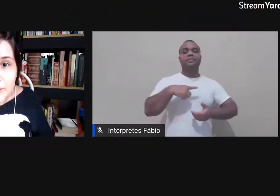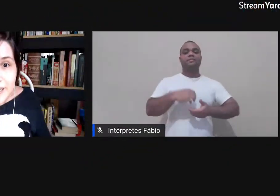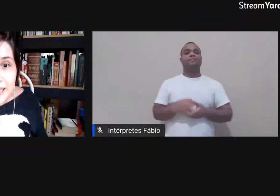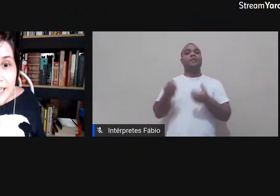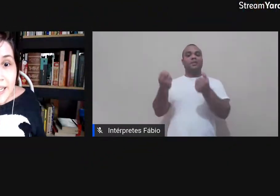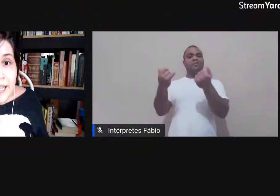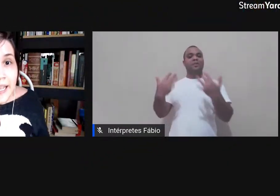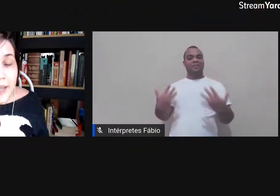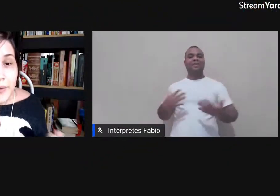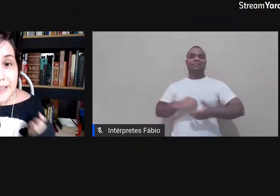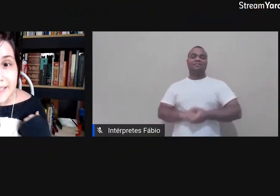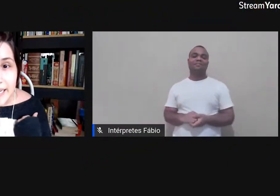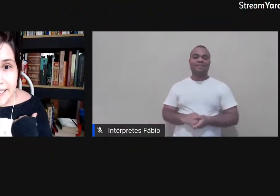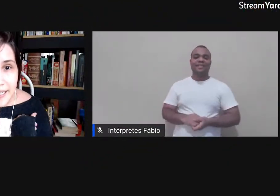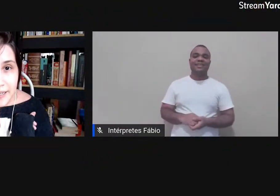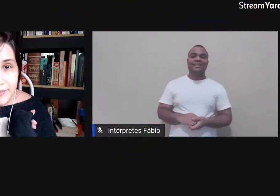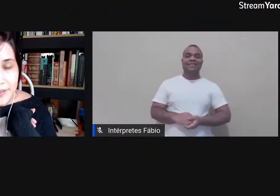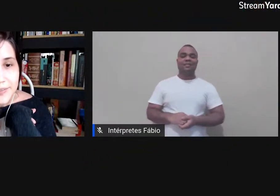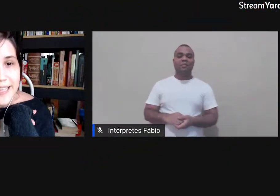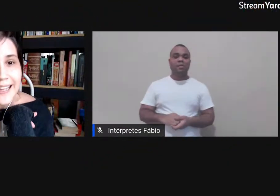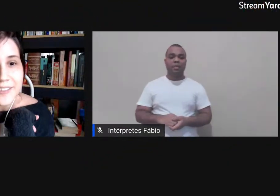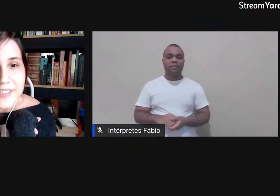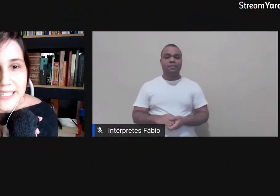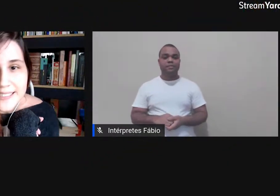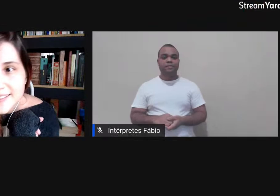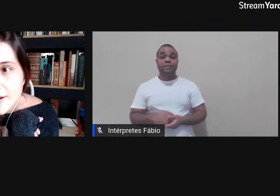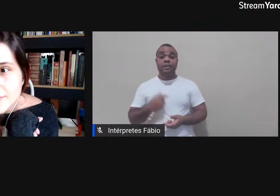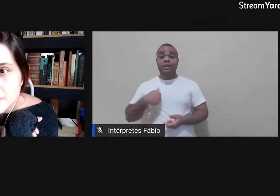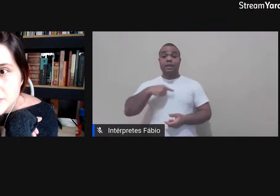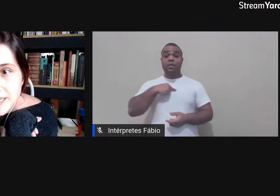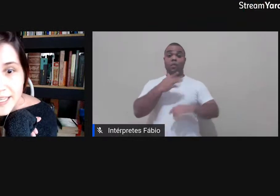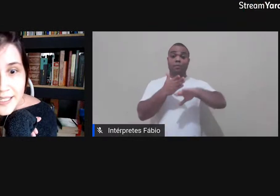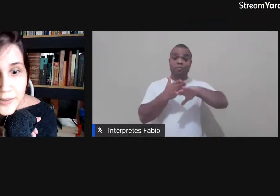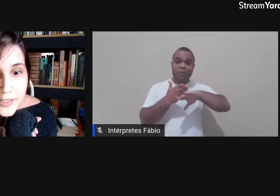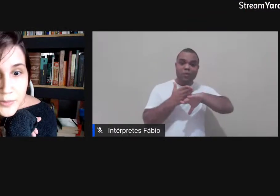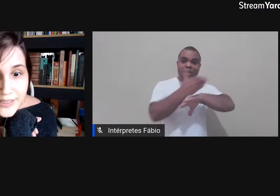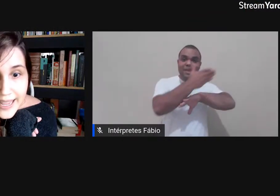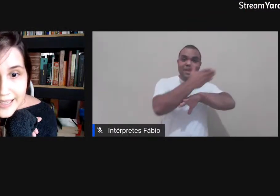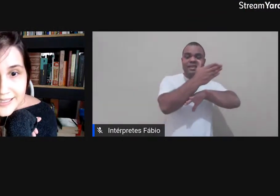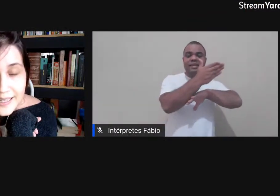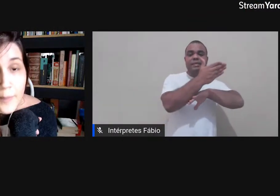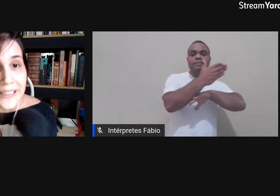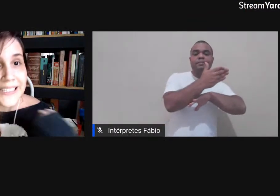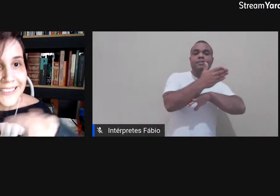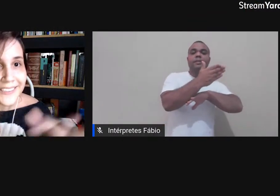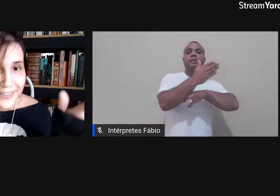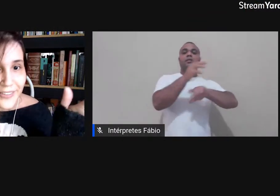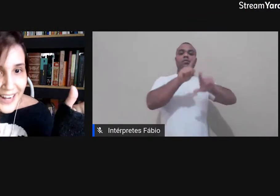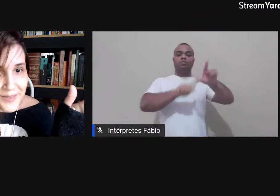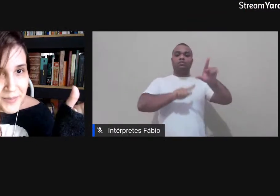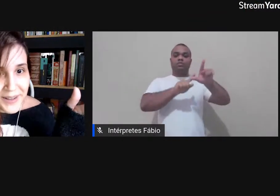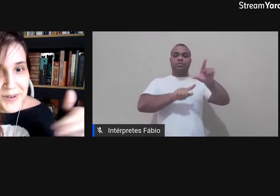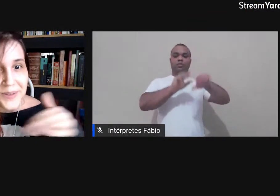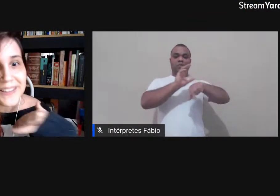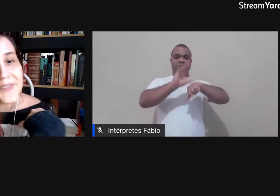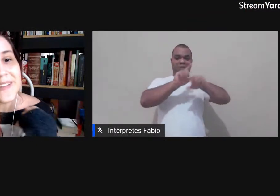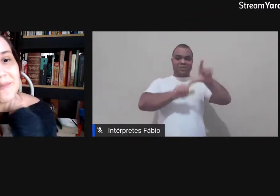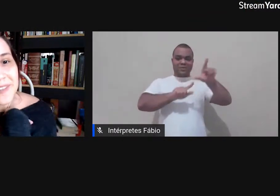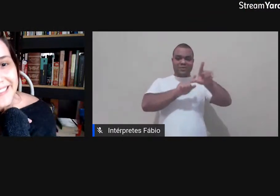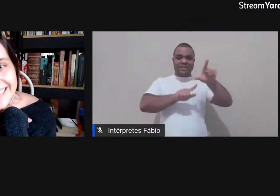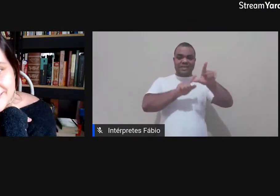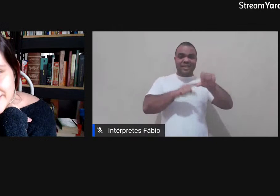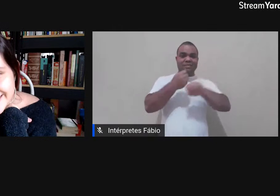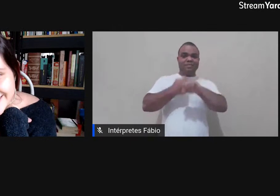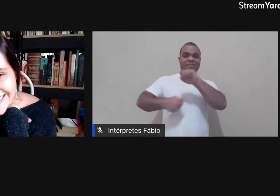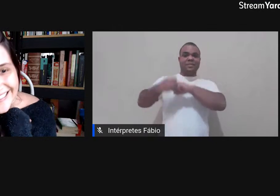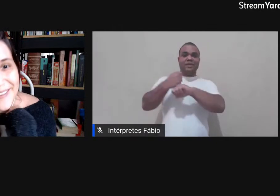Então, eu entrei na Faculdade de Letras da UFMG em 2010, mas antes de falar do meu percurso, deixa eu